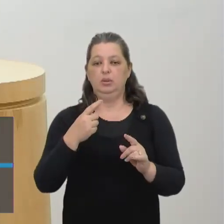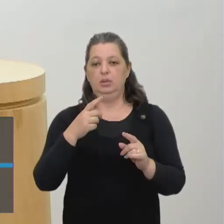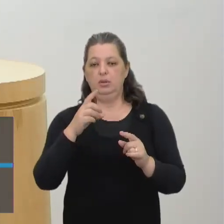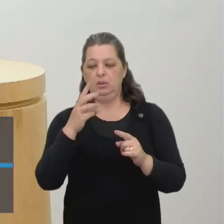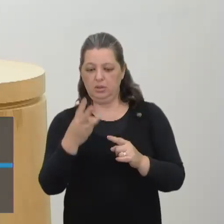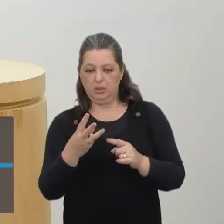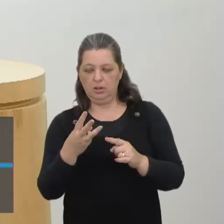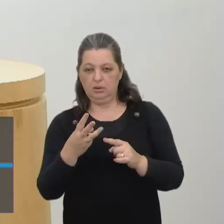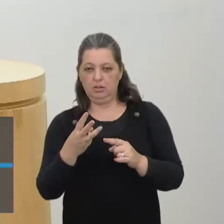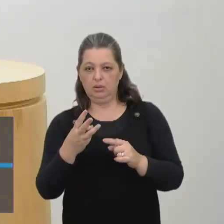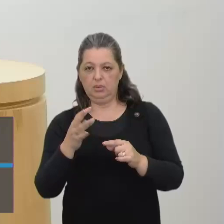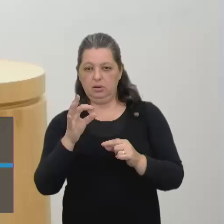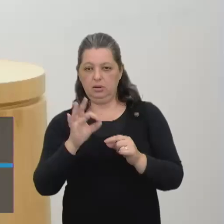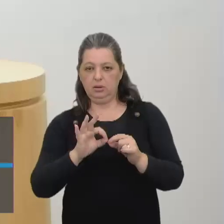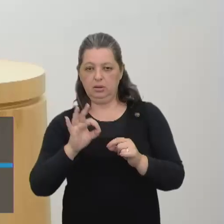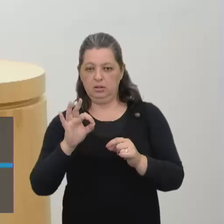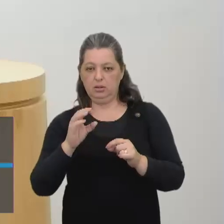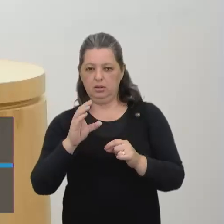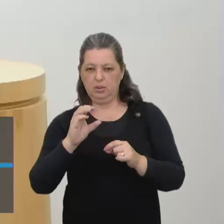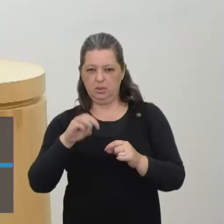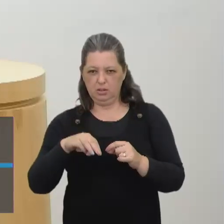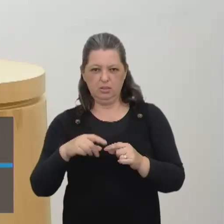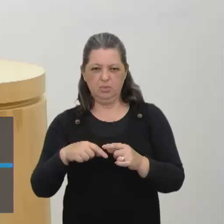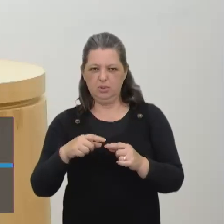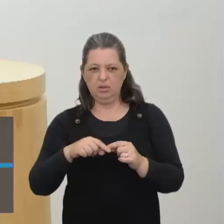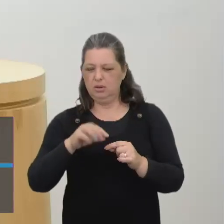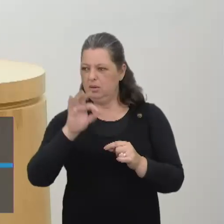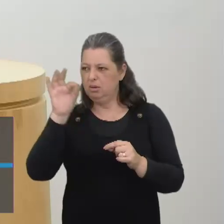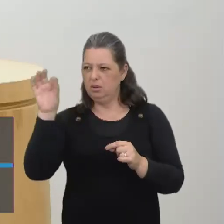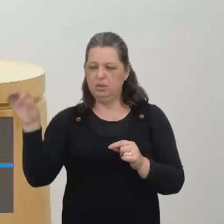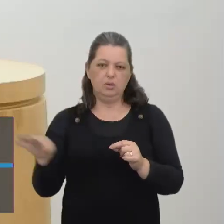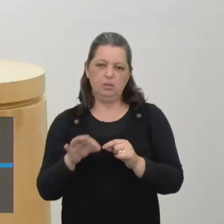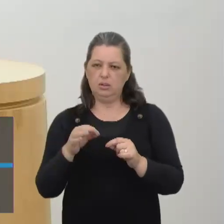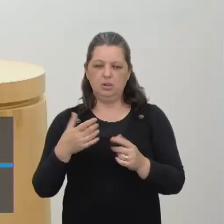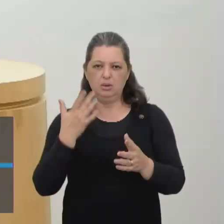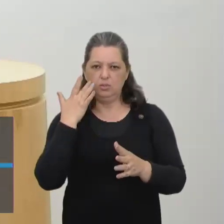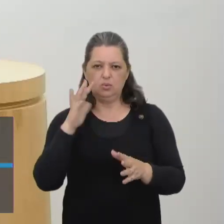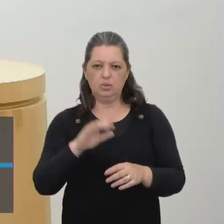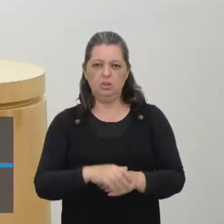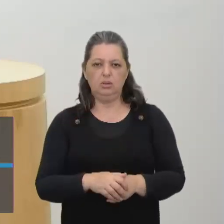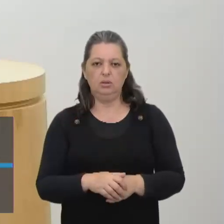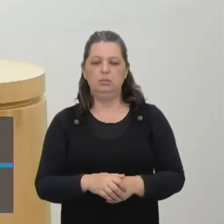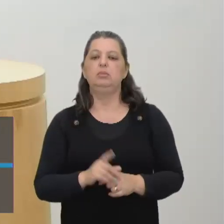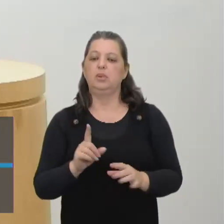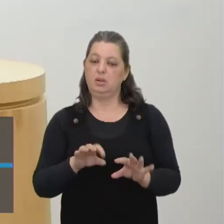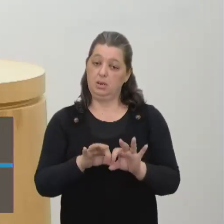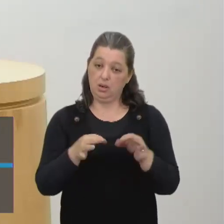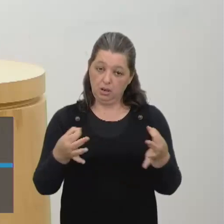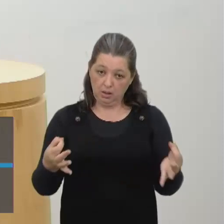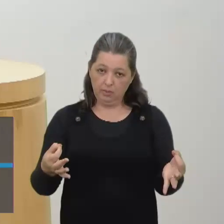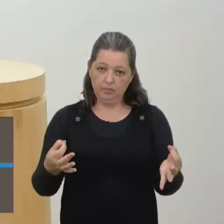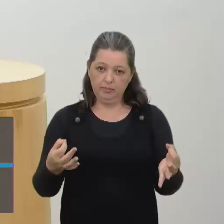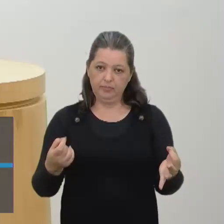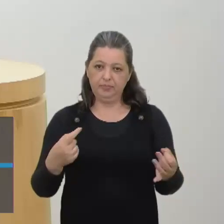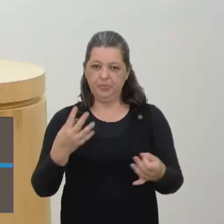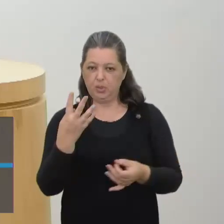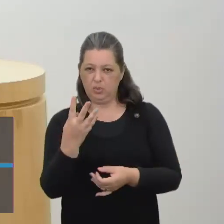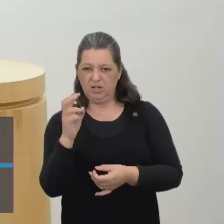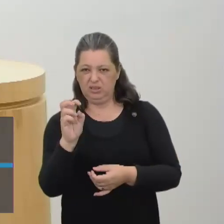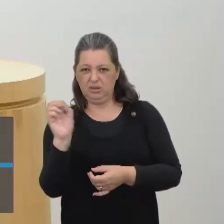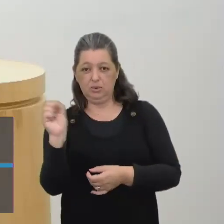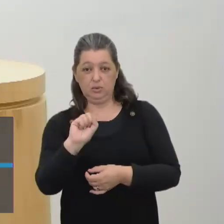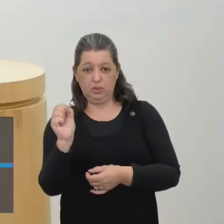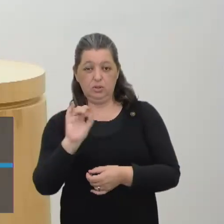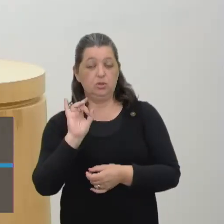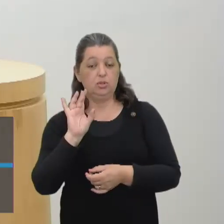outro, dando aí o diâmetro. Eu já mostrei que raio é o quê do diâmetro? Tá. Então, como é bem simplesinhos, eu vou dar 45 segundos